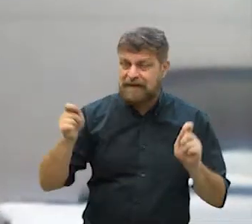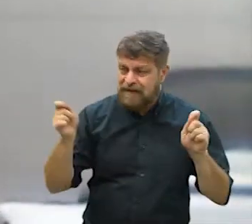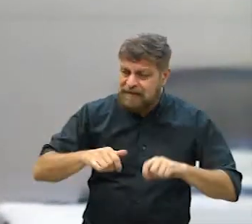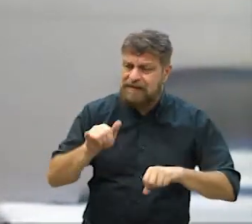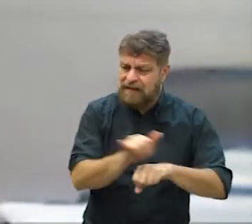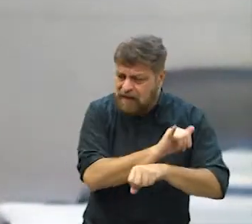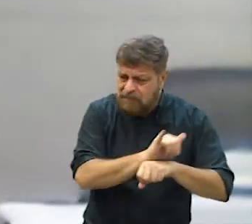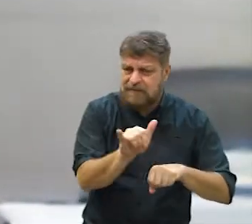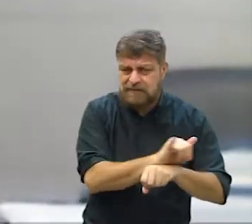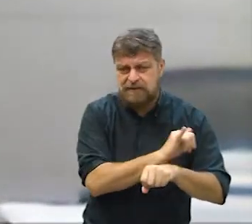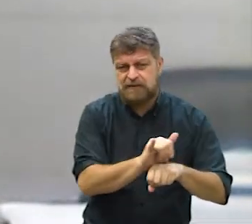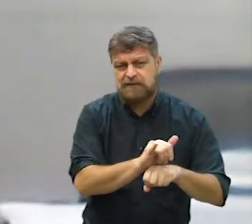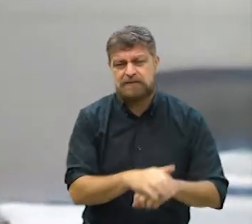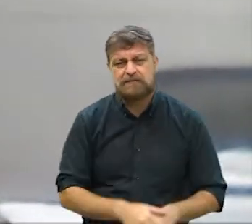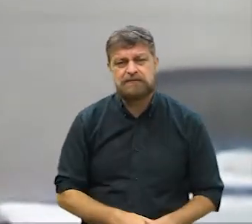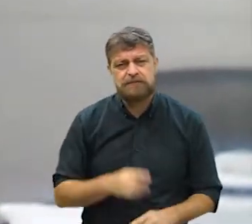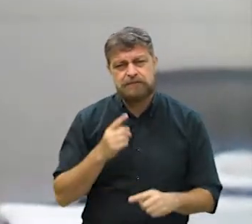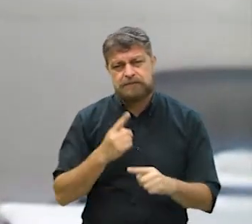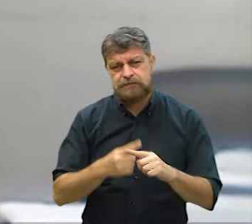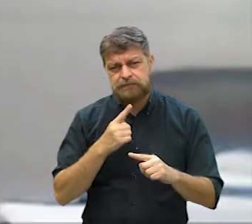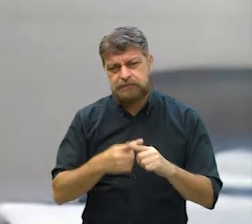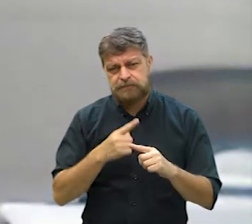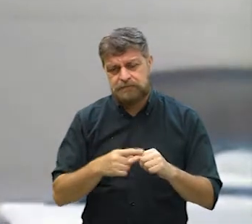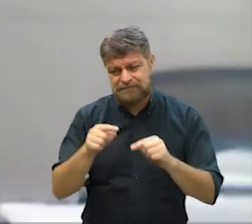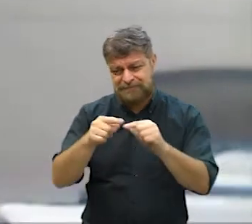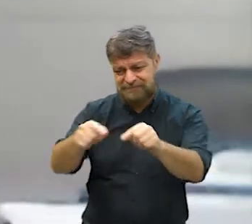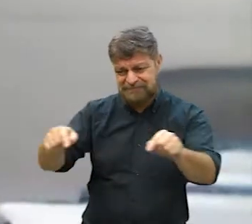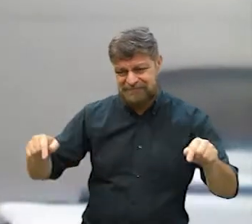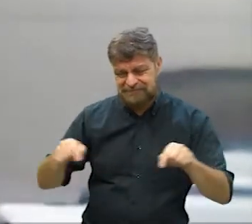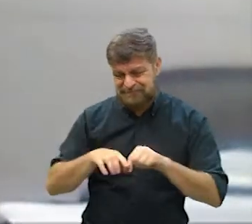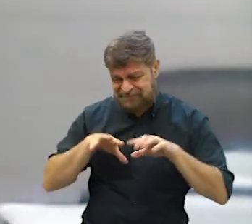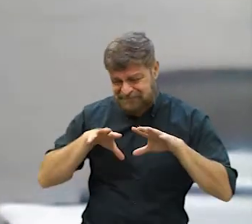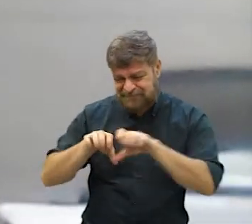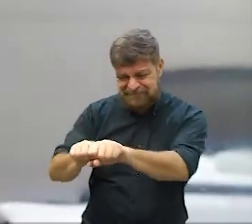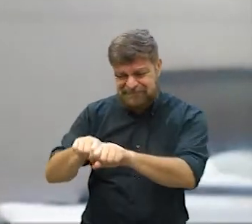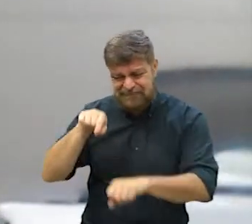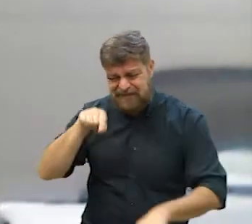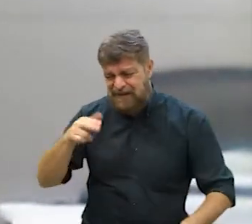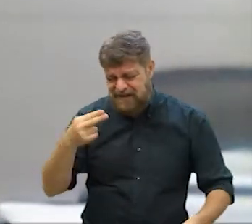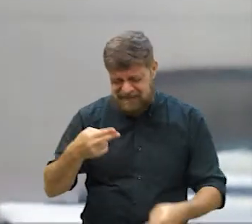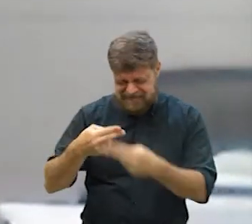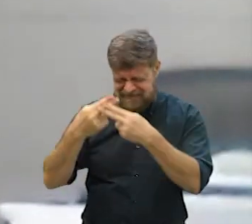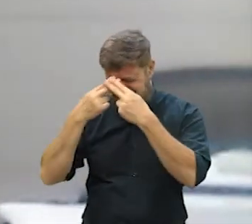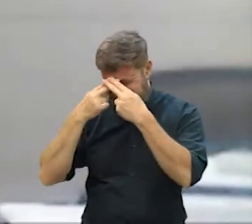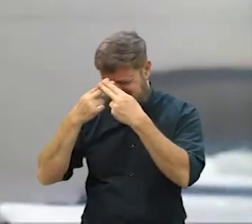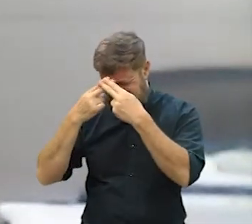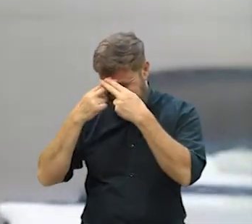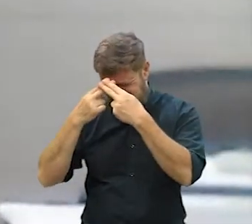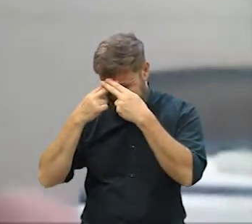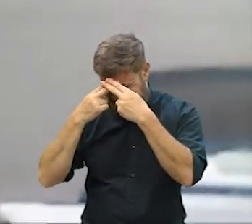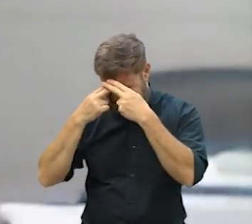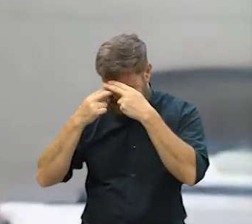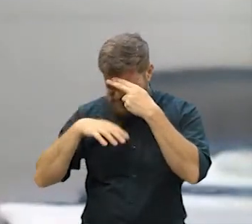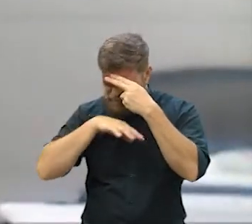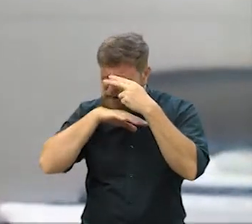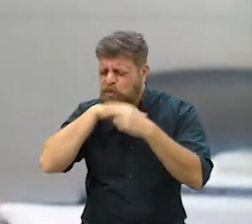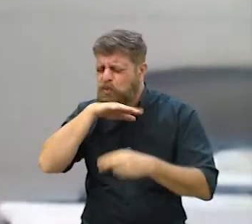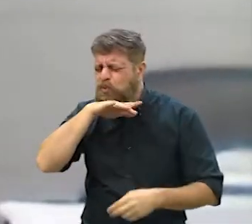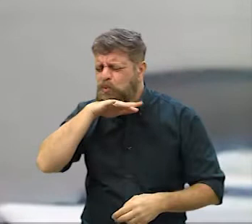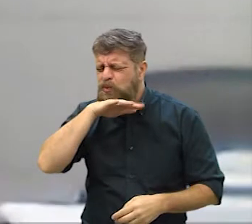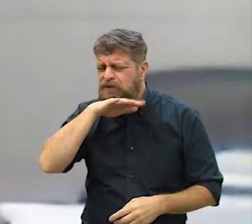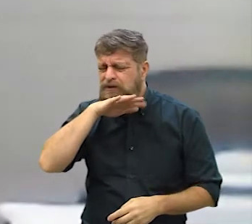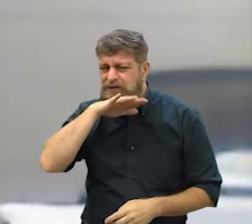isso, né? Porque a invasão ela é traumática, tá? Ela é terrível,